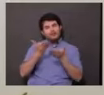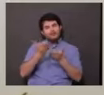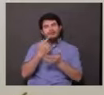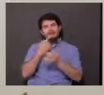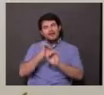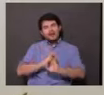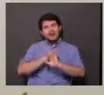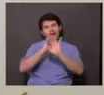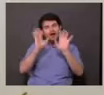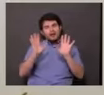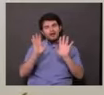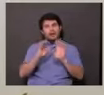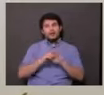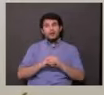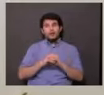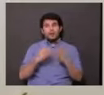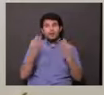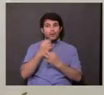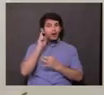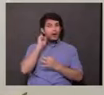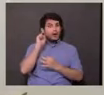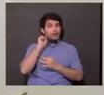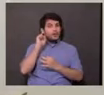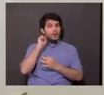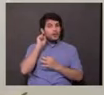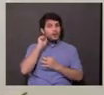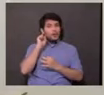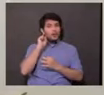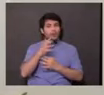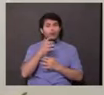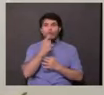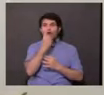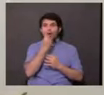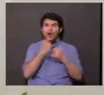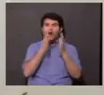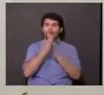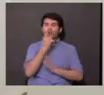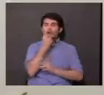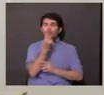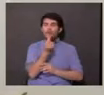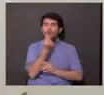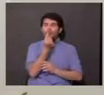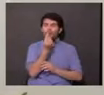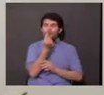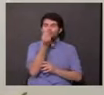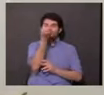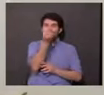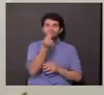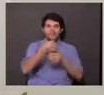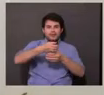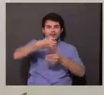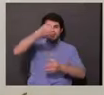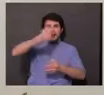entender que é importante depois acendermos todos a vela a partir do círio da